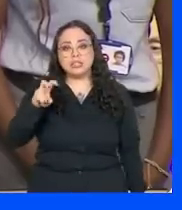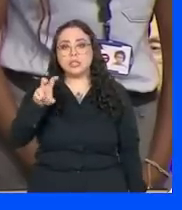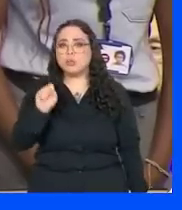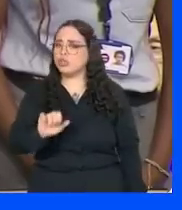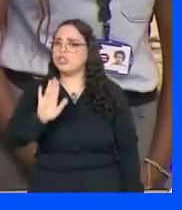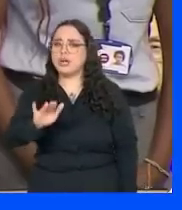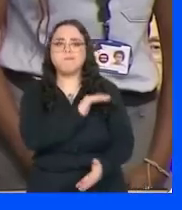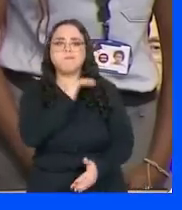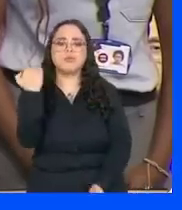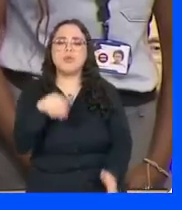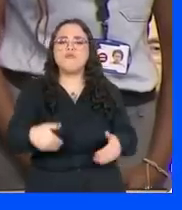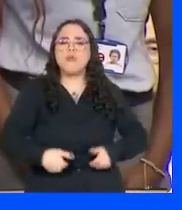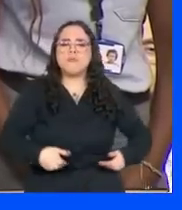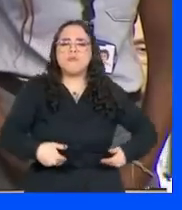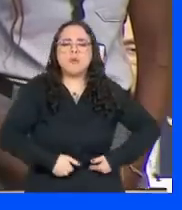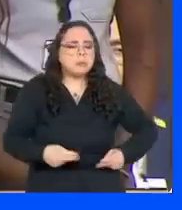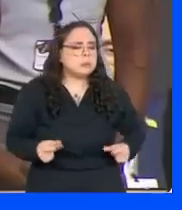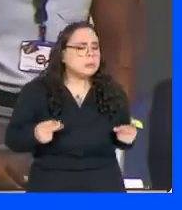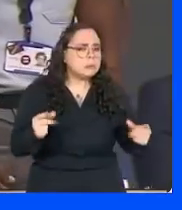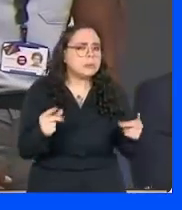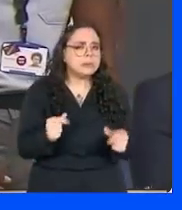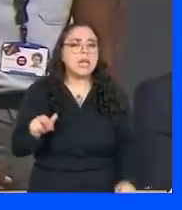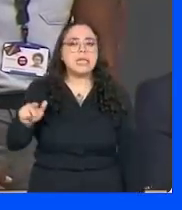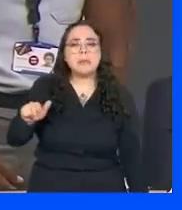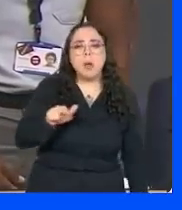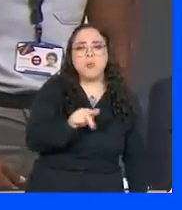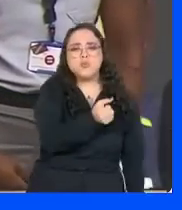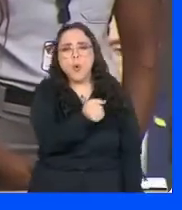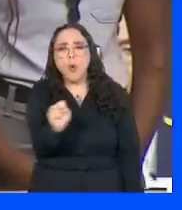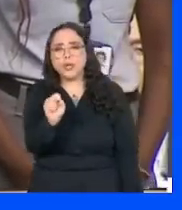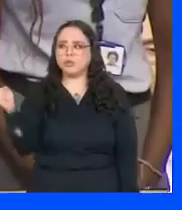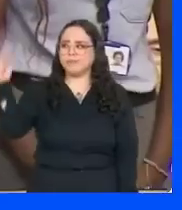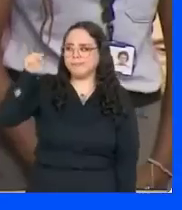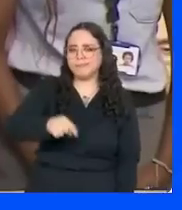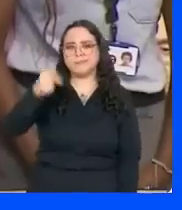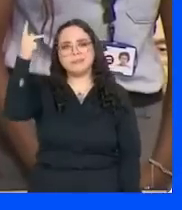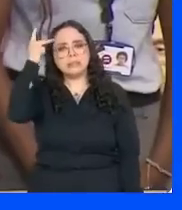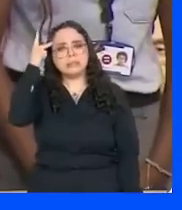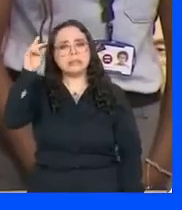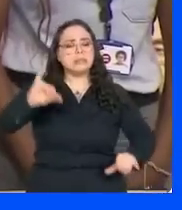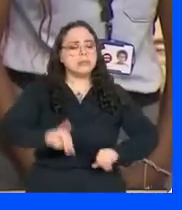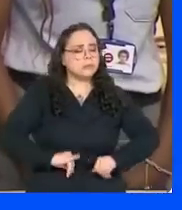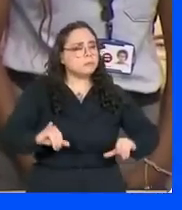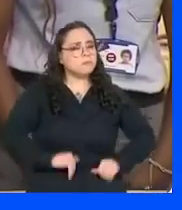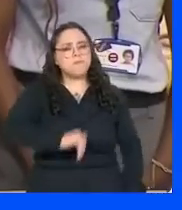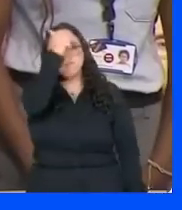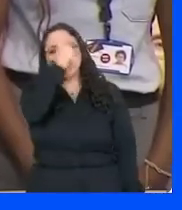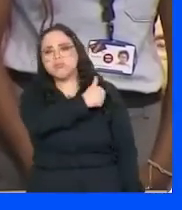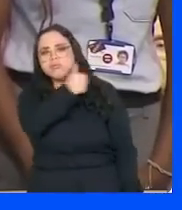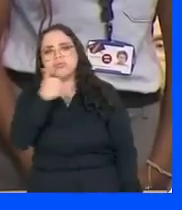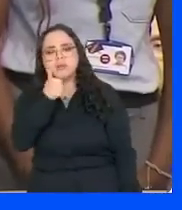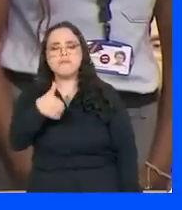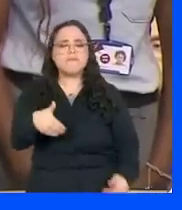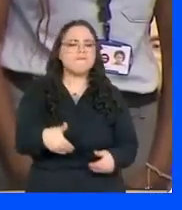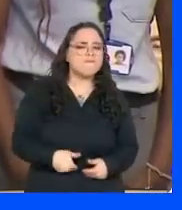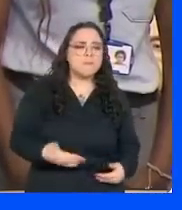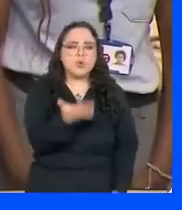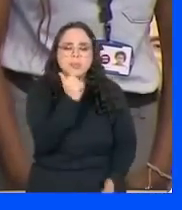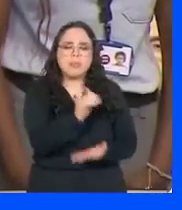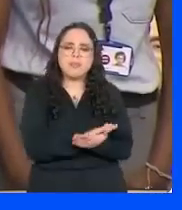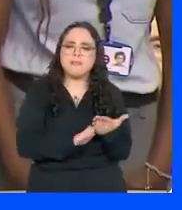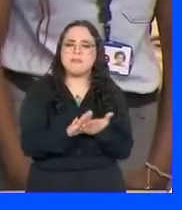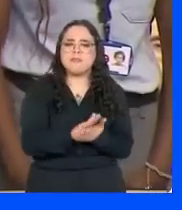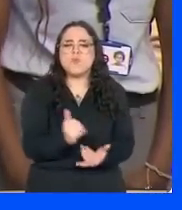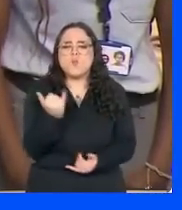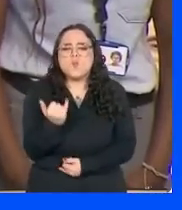idade, que veio para São Paulo com 8 irmãos, passando necessidade, passando fome, sem ter o que